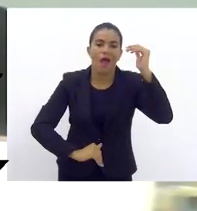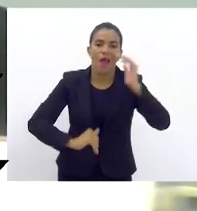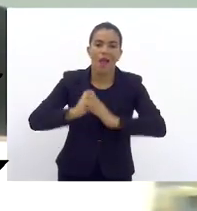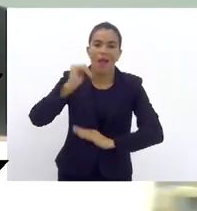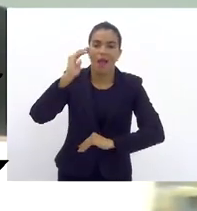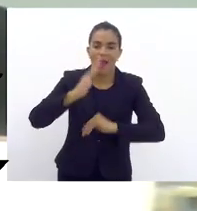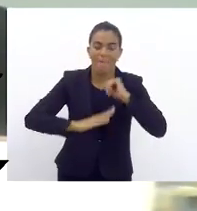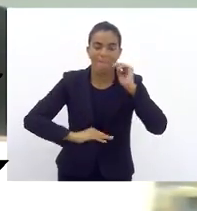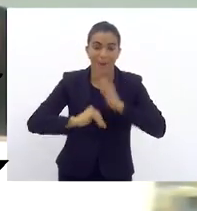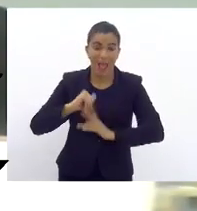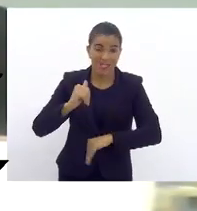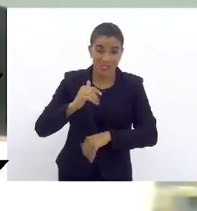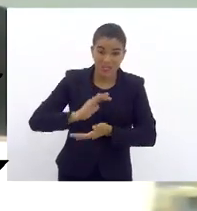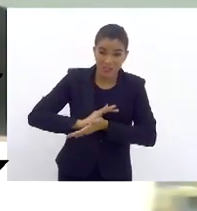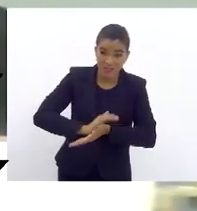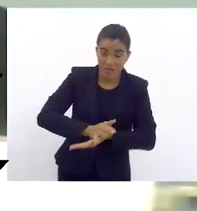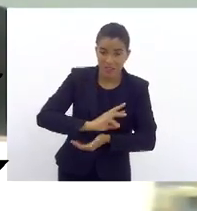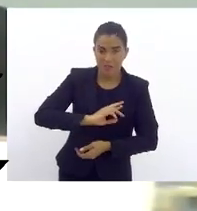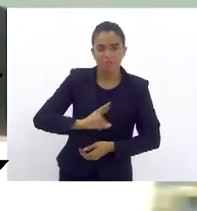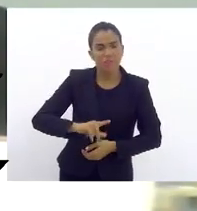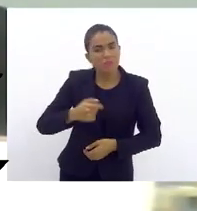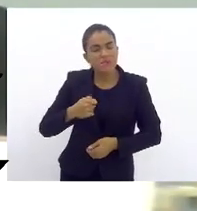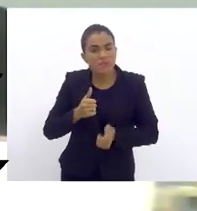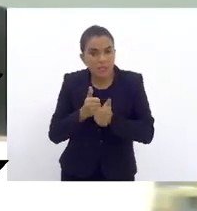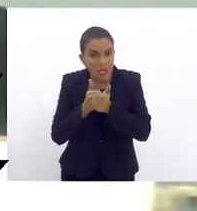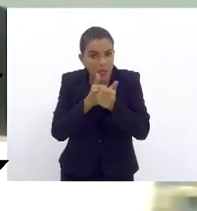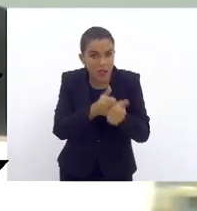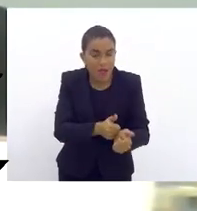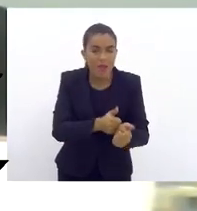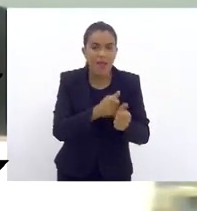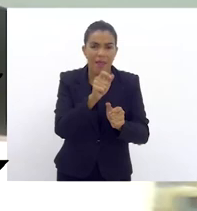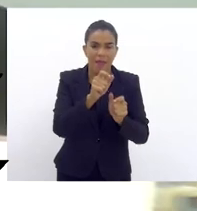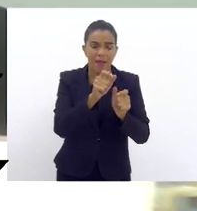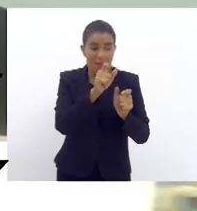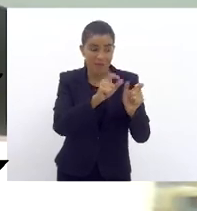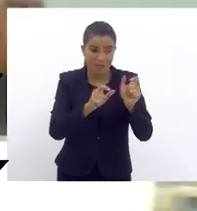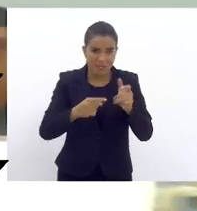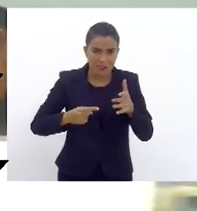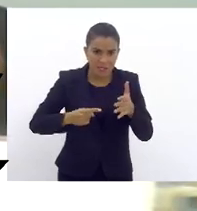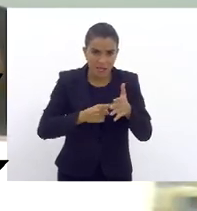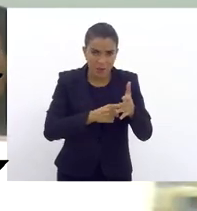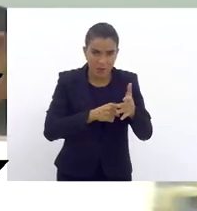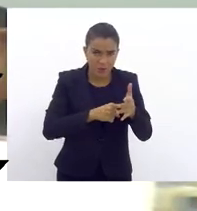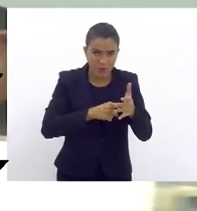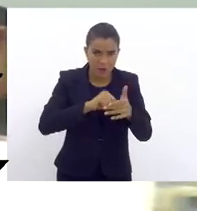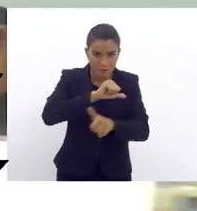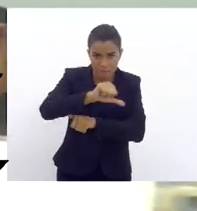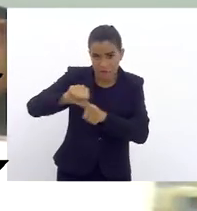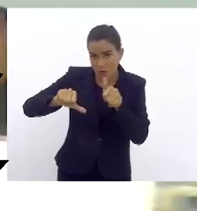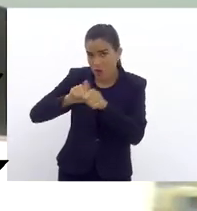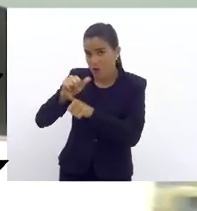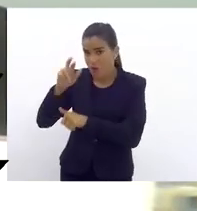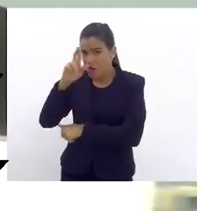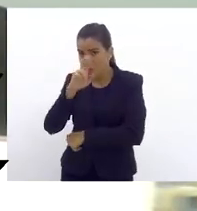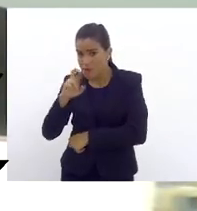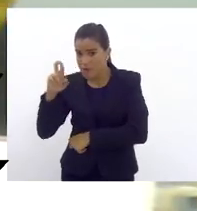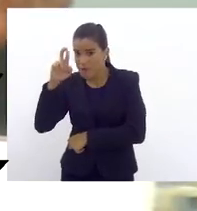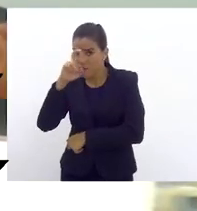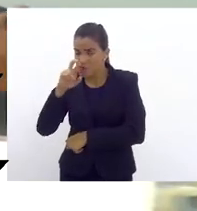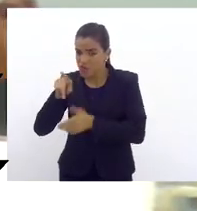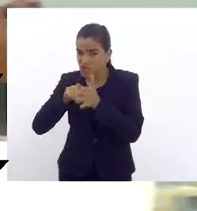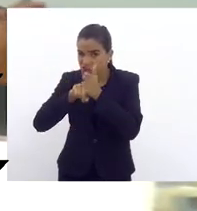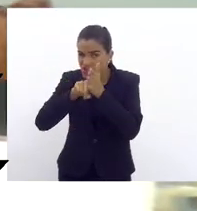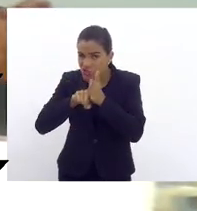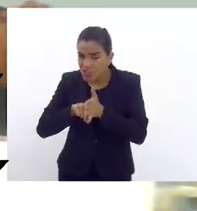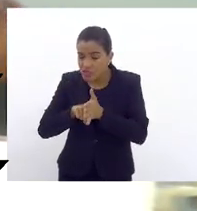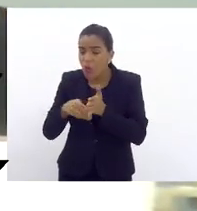agora né então tem que ter um acompanhamento de que se essas denúncias estão de fato virando uma investigação E qual é o resultado